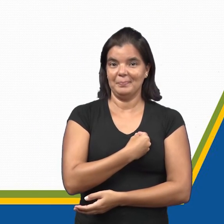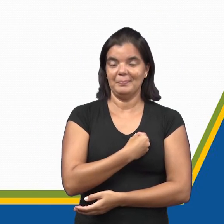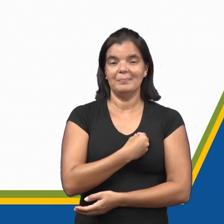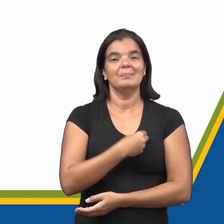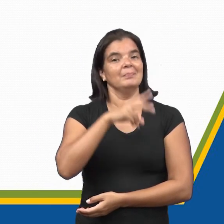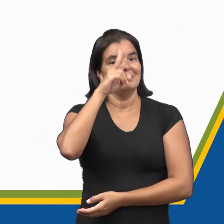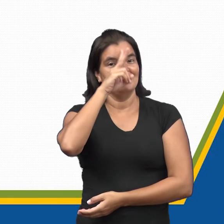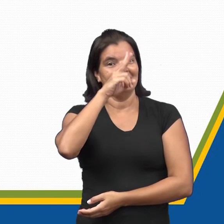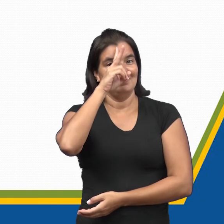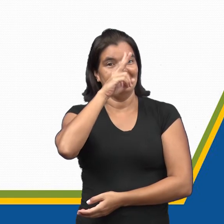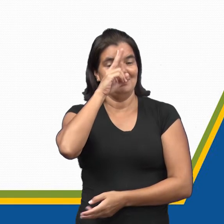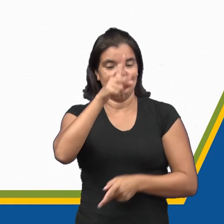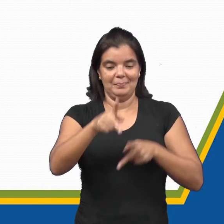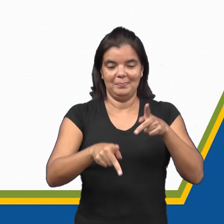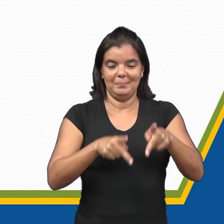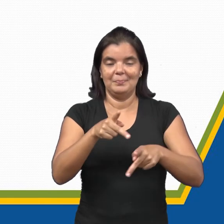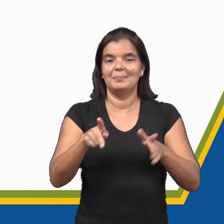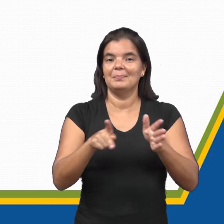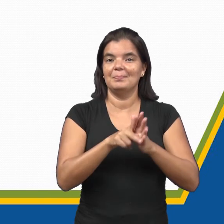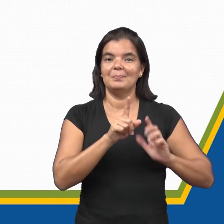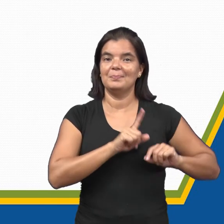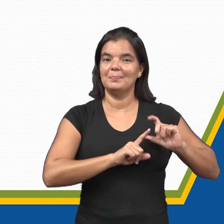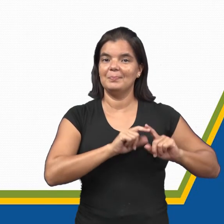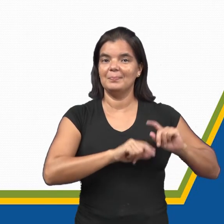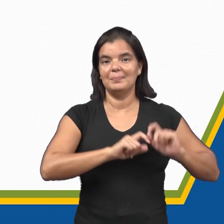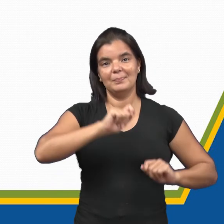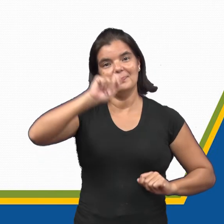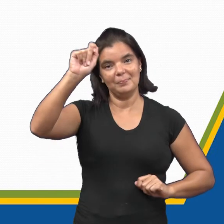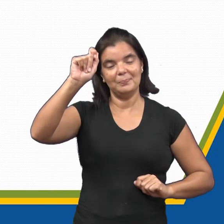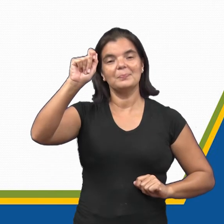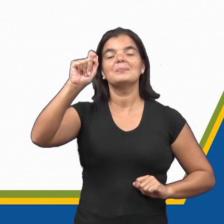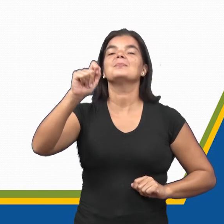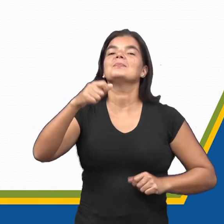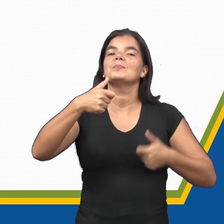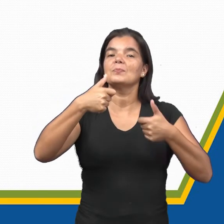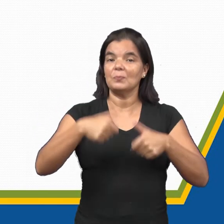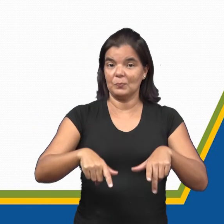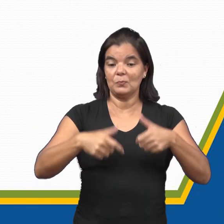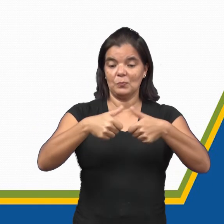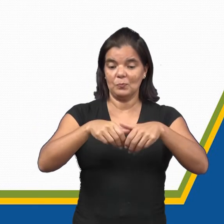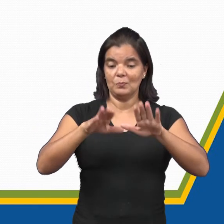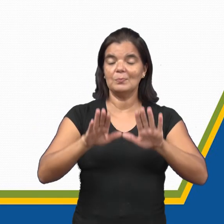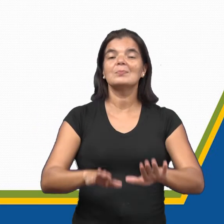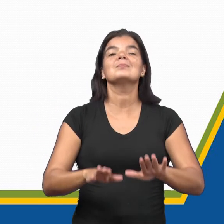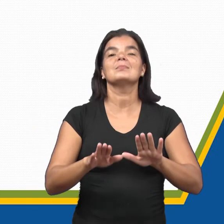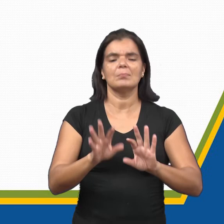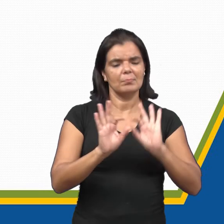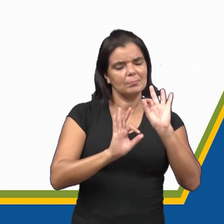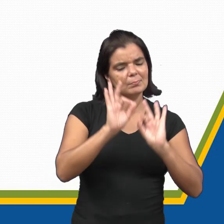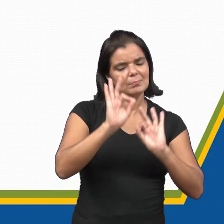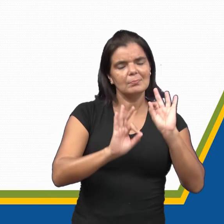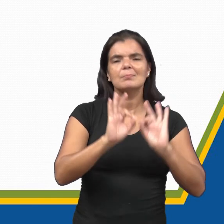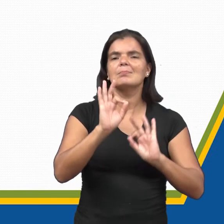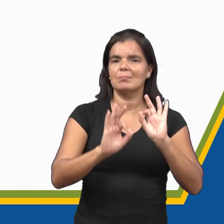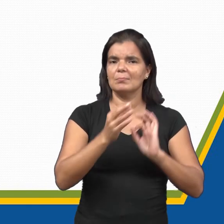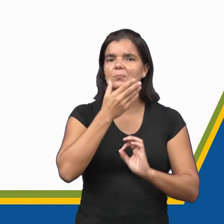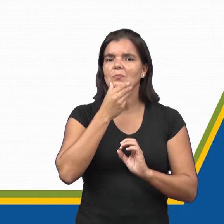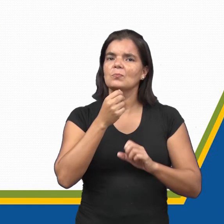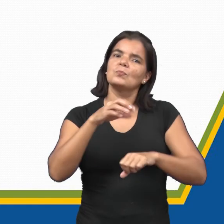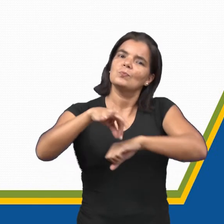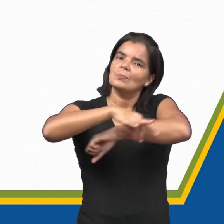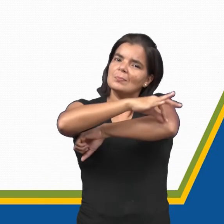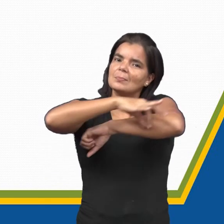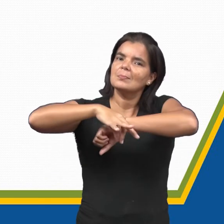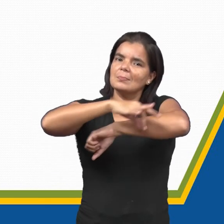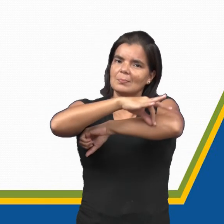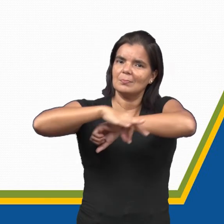a história do povo do Acre. Sede do governo do estado, o Palácio Rio Branco foi projetado pelo arquiteto